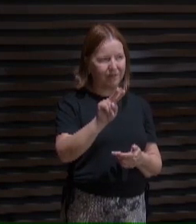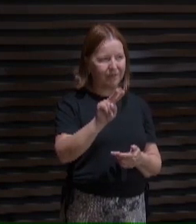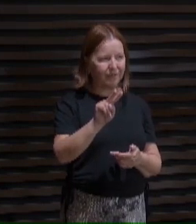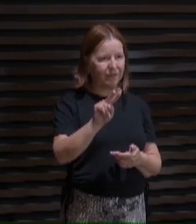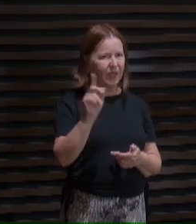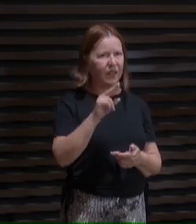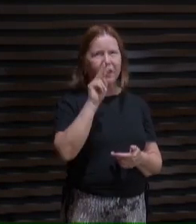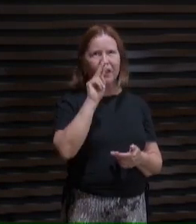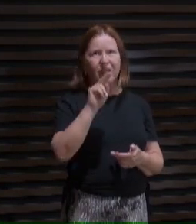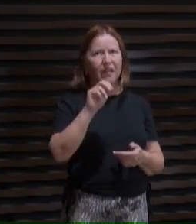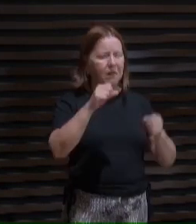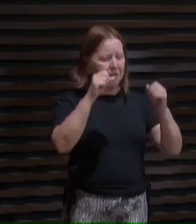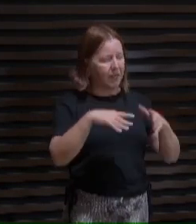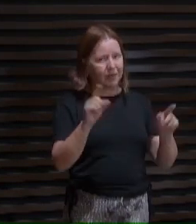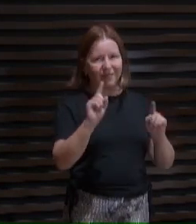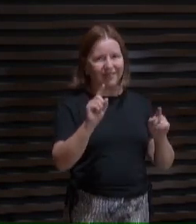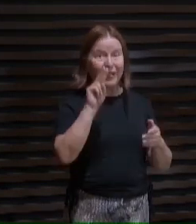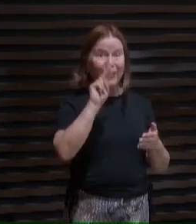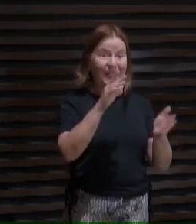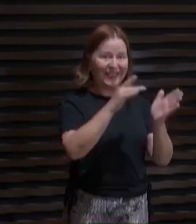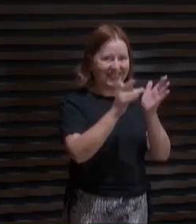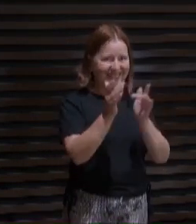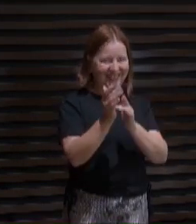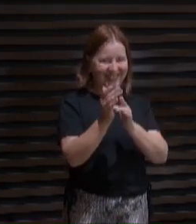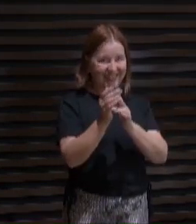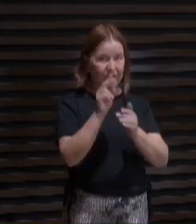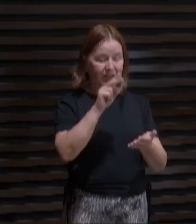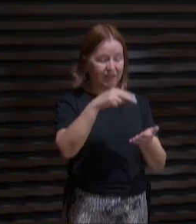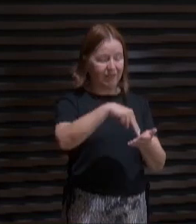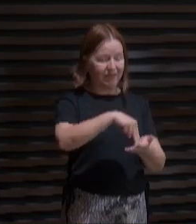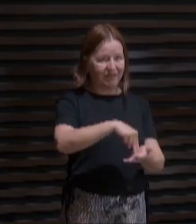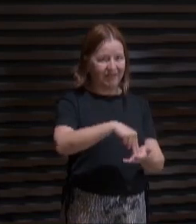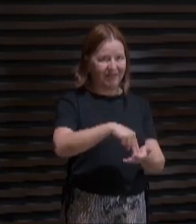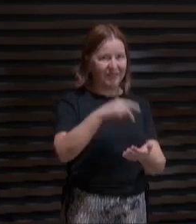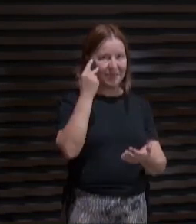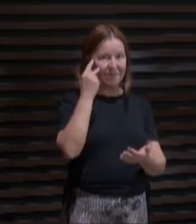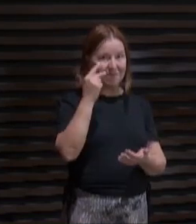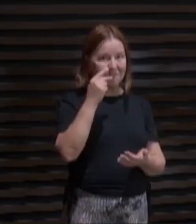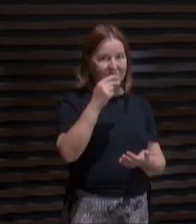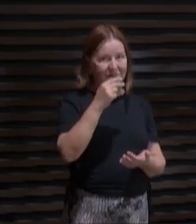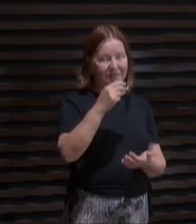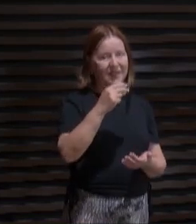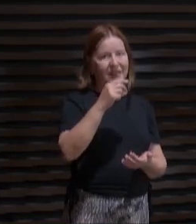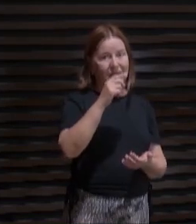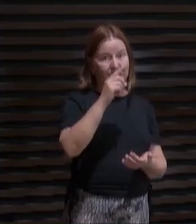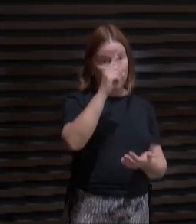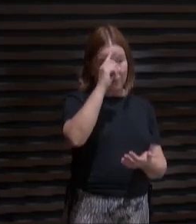Não é olhando o sinal, é olhando para Jesus, olhando firmemente para o autor e o consumador da